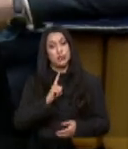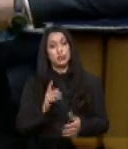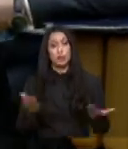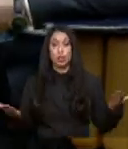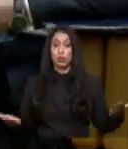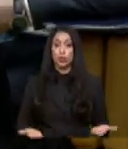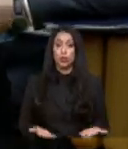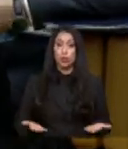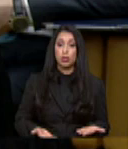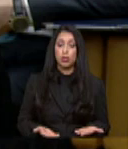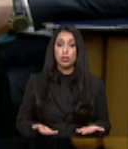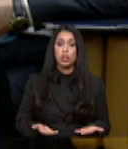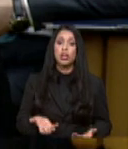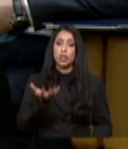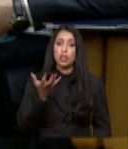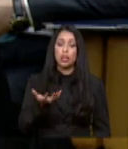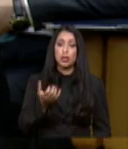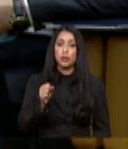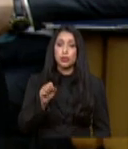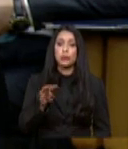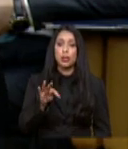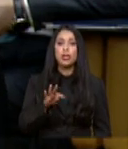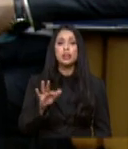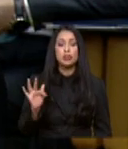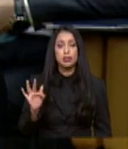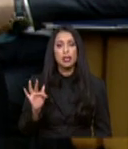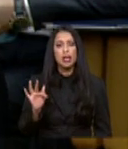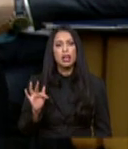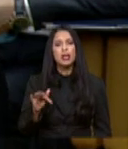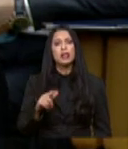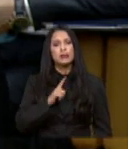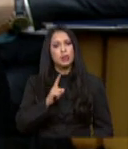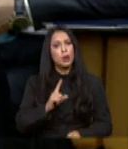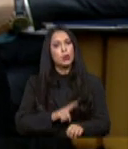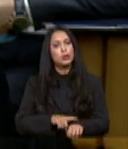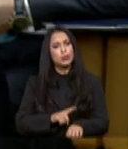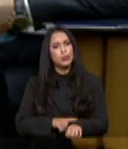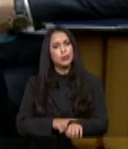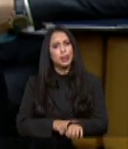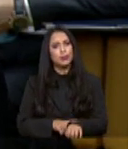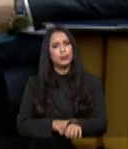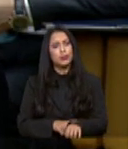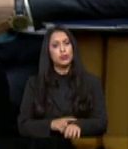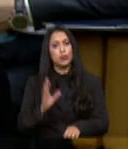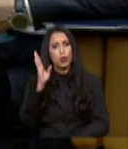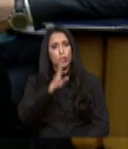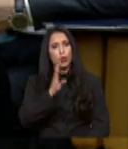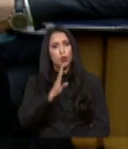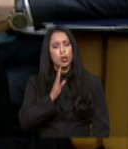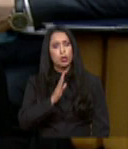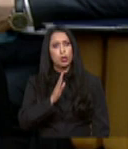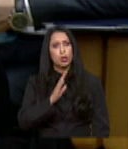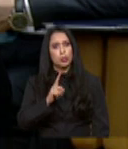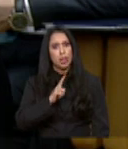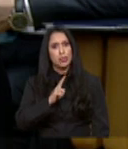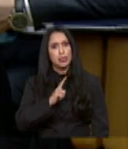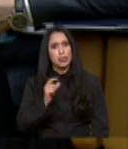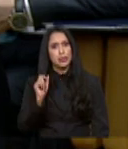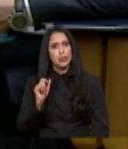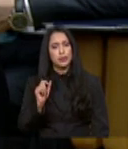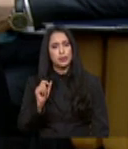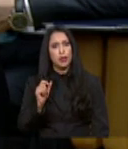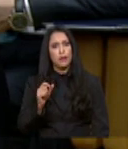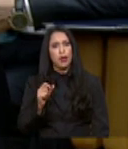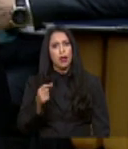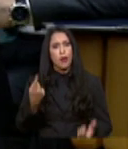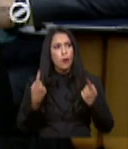esperamos, que a Suprema Corte também enfrente estes momentos e coloque o Brasil neste local de combate